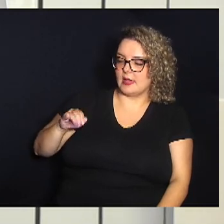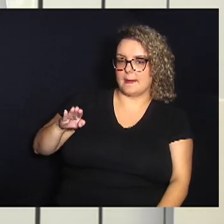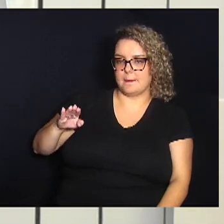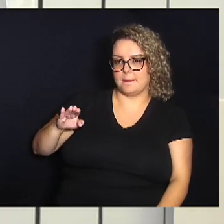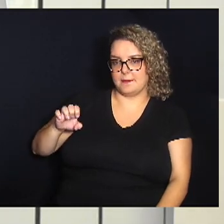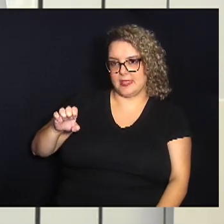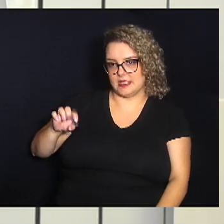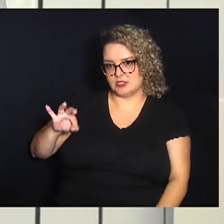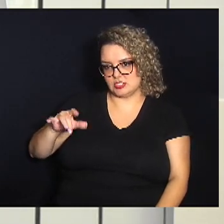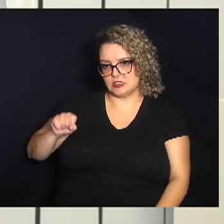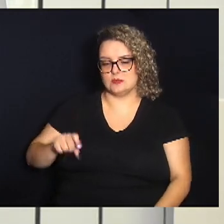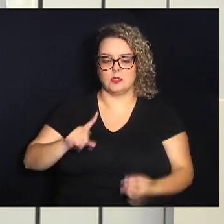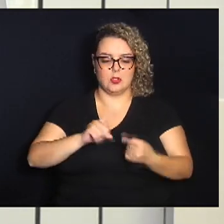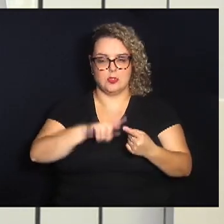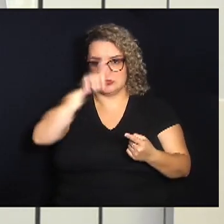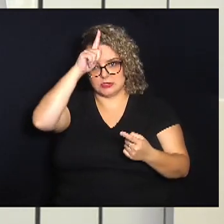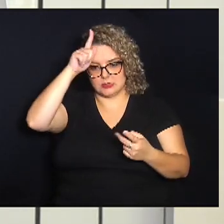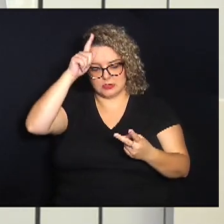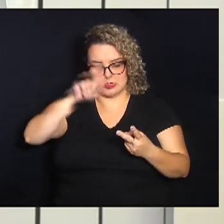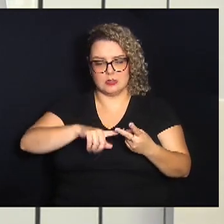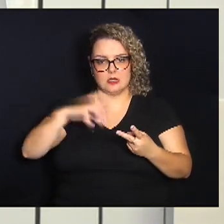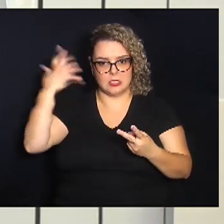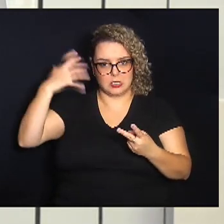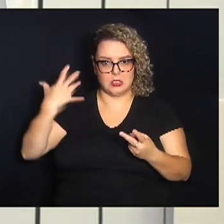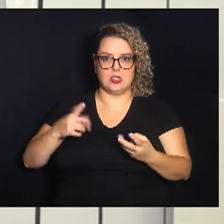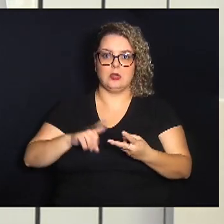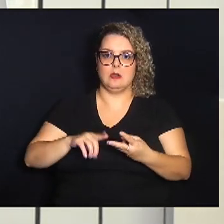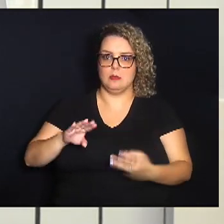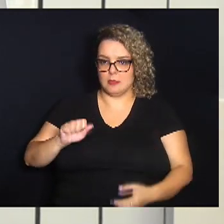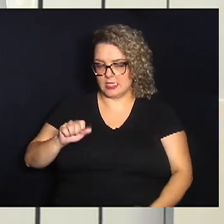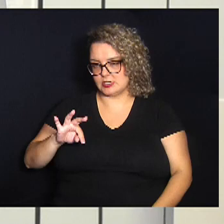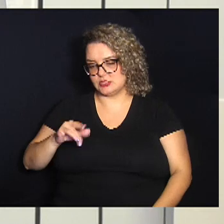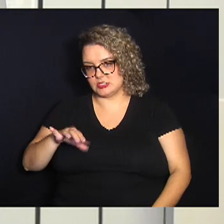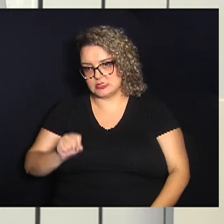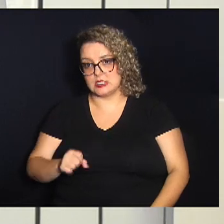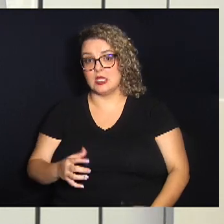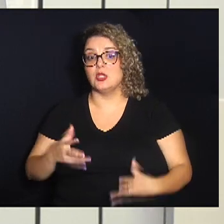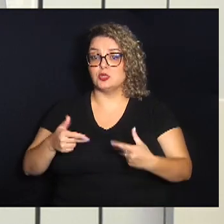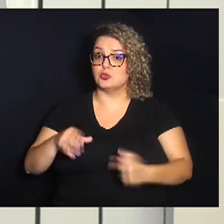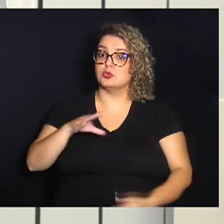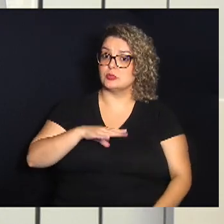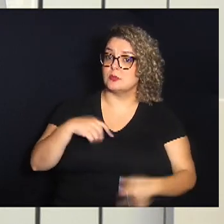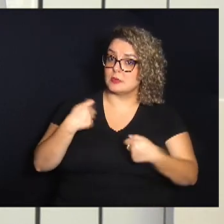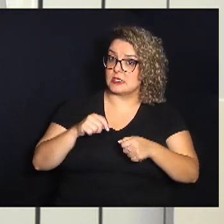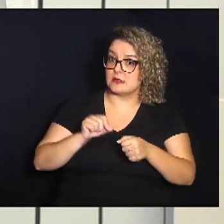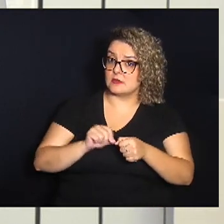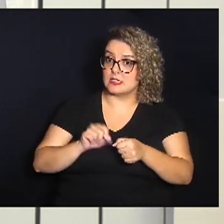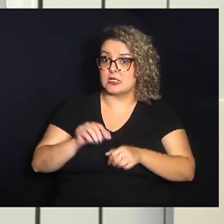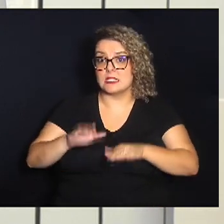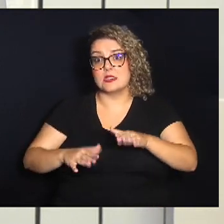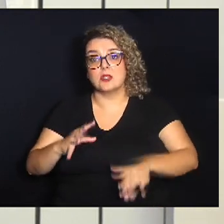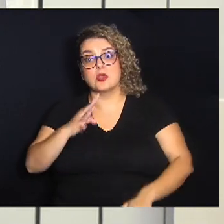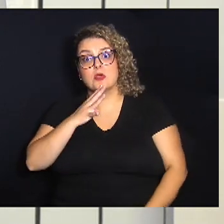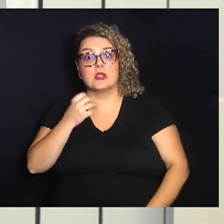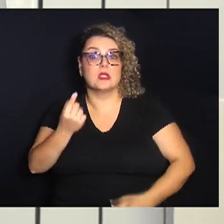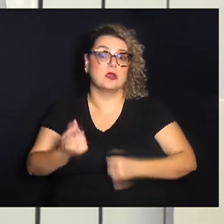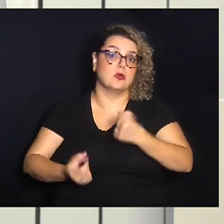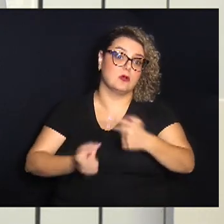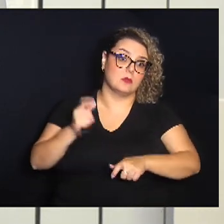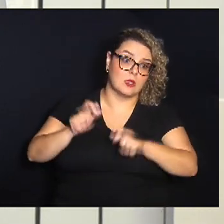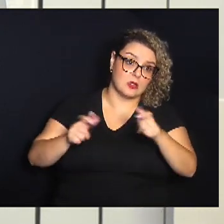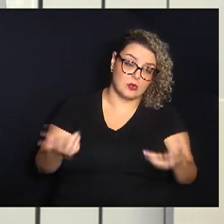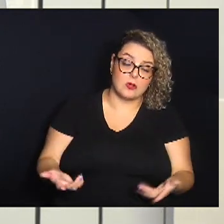ações importantes do que o município precisa ser feito, e você que está nos acompanhando, que às vezes conhece alguém ou que está